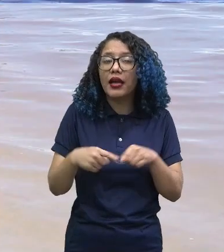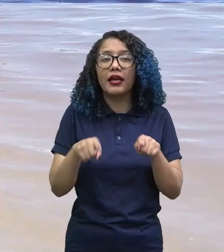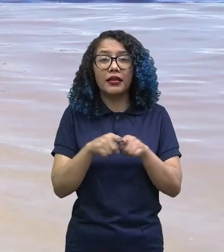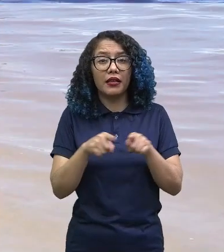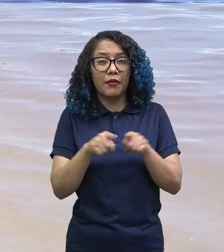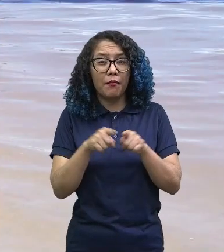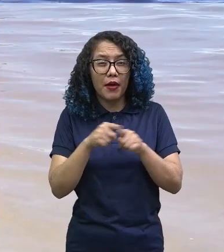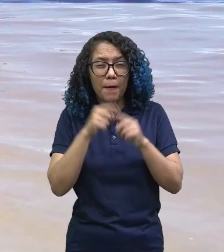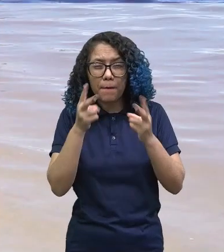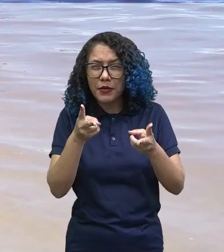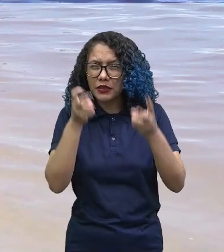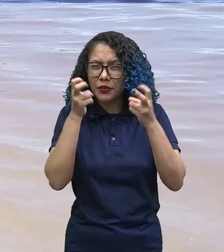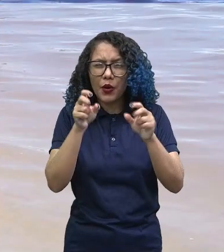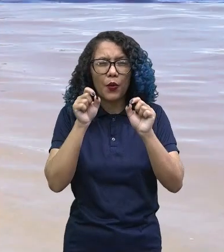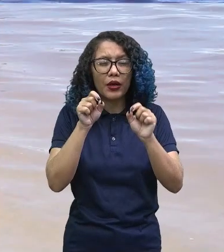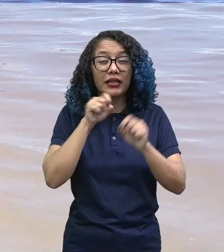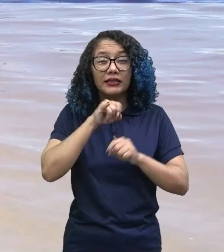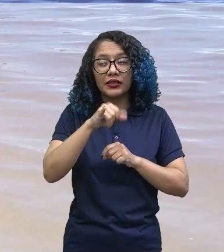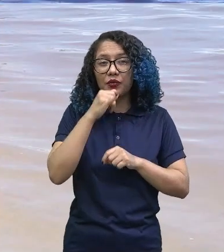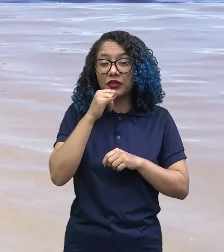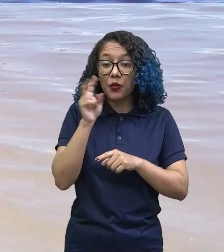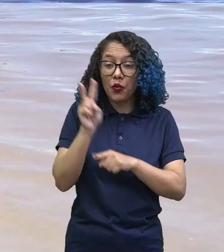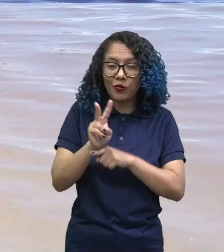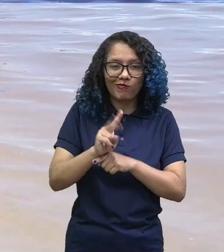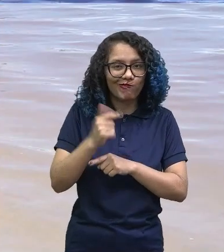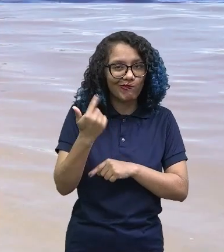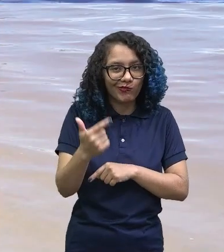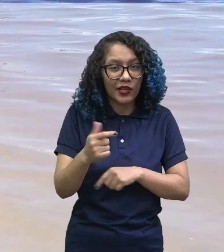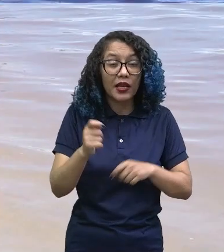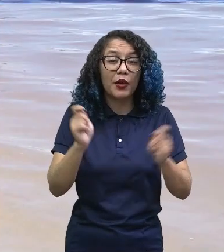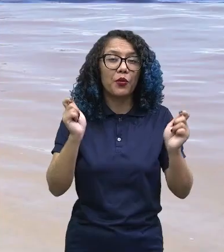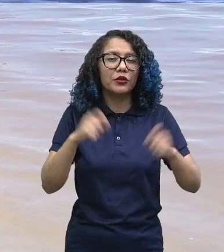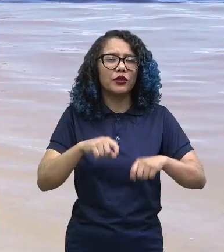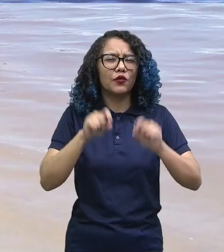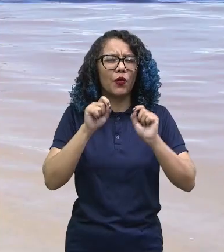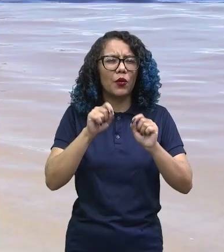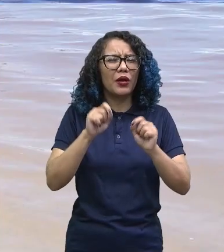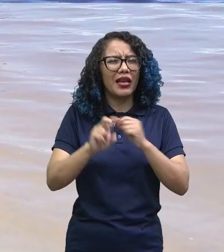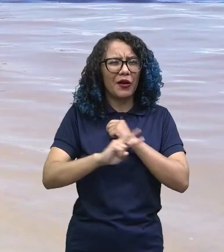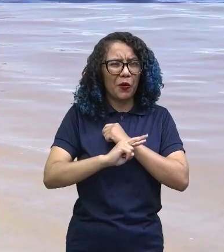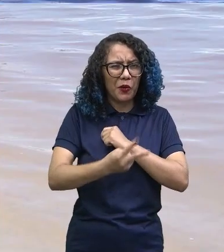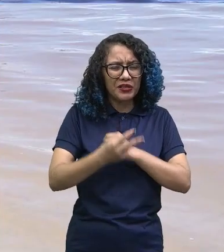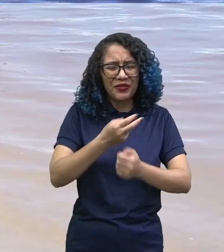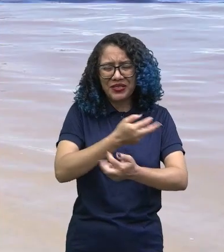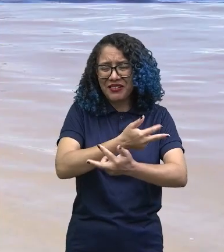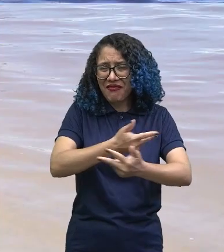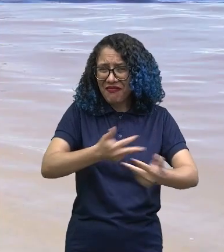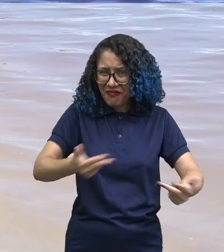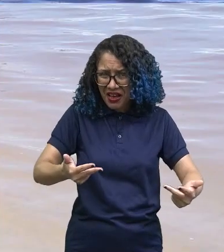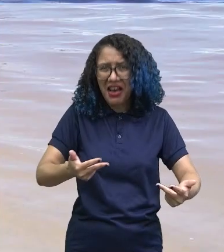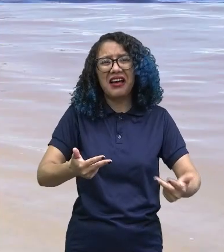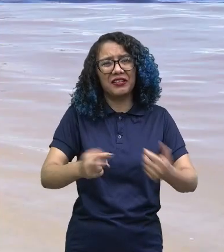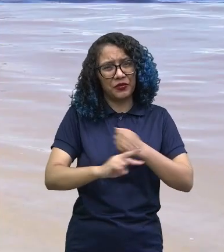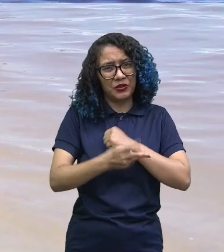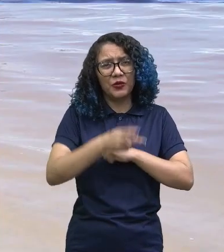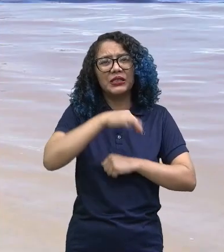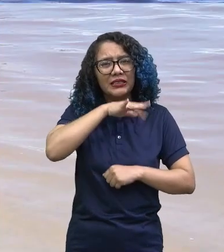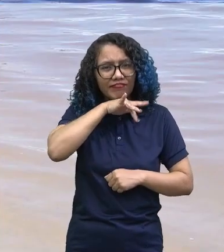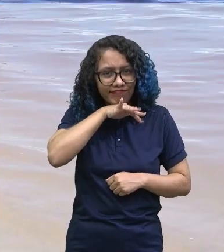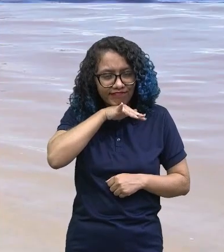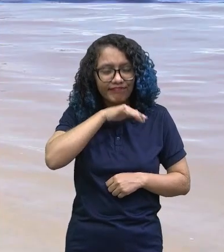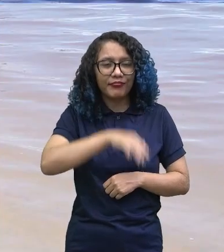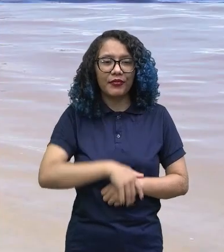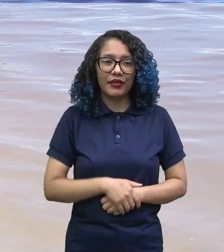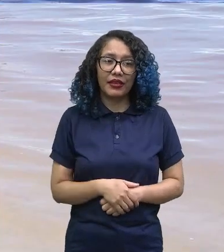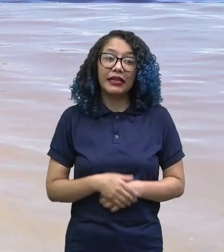das vezes, se eu não tiver um cuidado, pode ocorrer muitas causas que não são boas, né? Isso mesmo, né? E a gente está